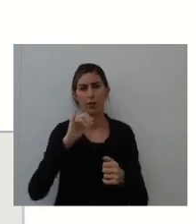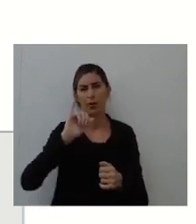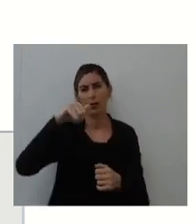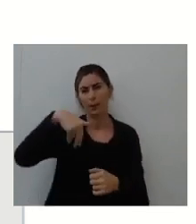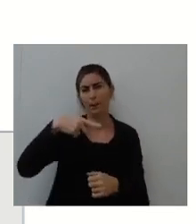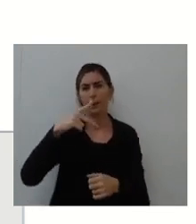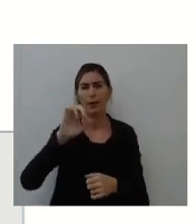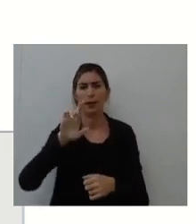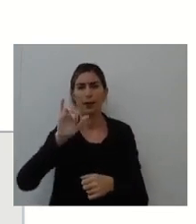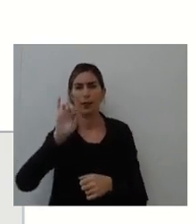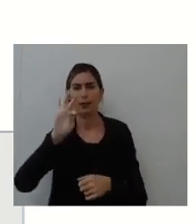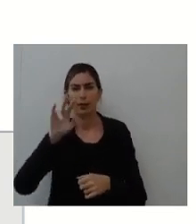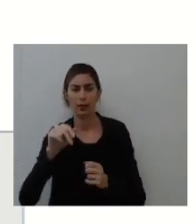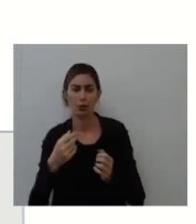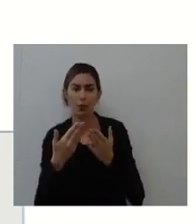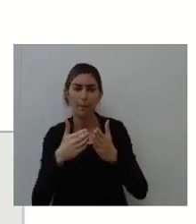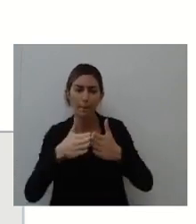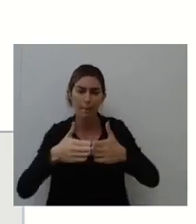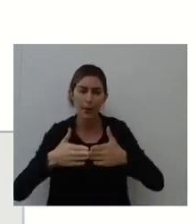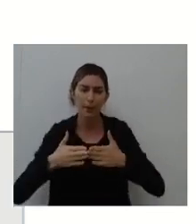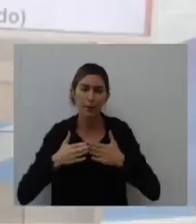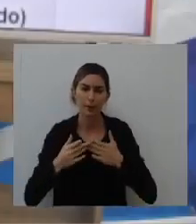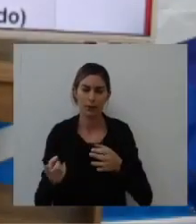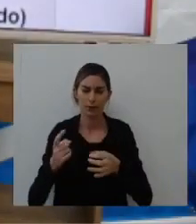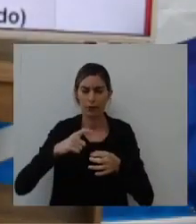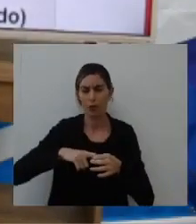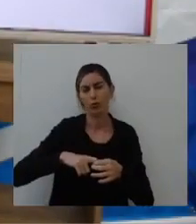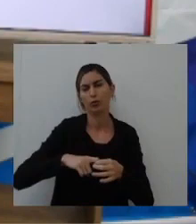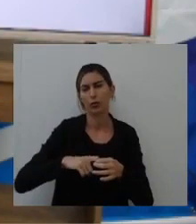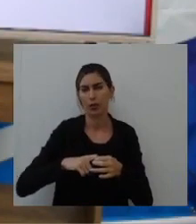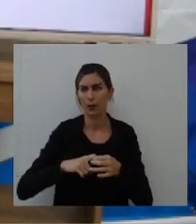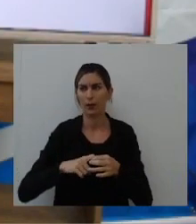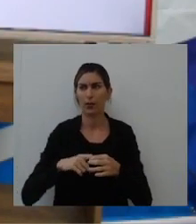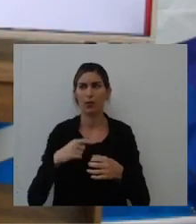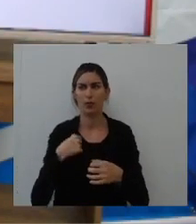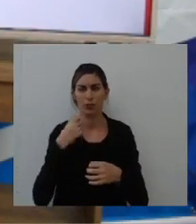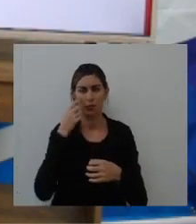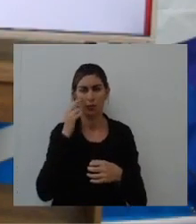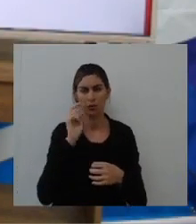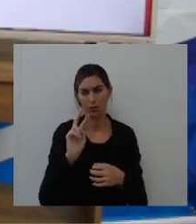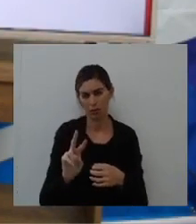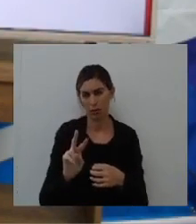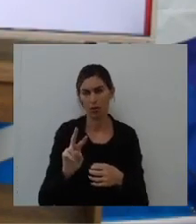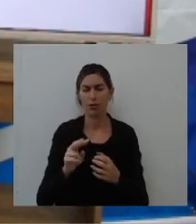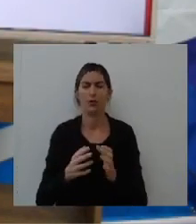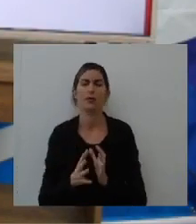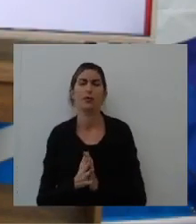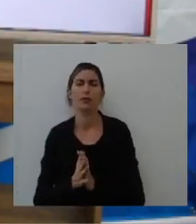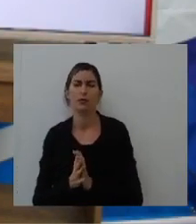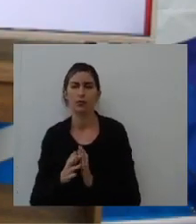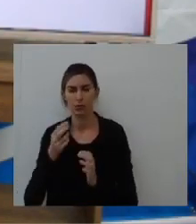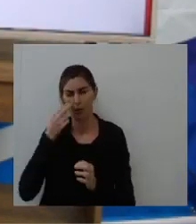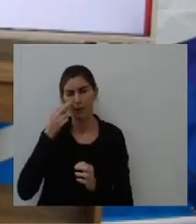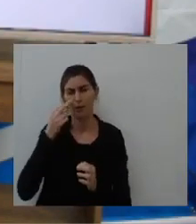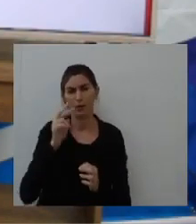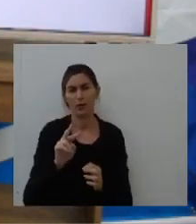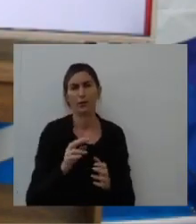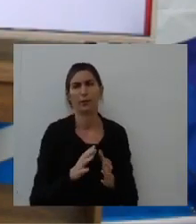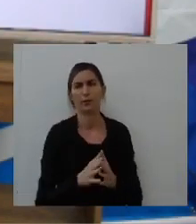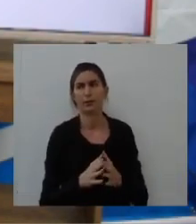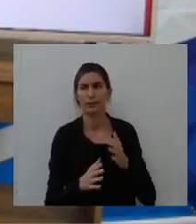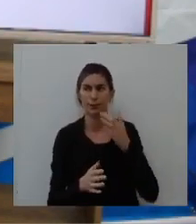um pedido. Deixa eu voltar um pouquinho para vocês darem uma olhadinha, para a gente dar uma olhadinha aqui,